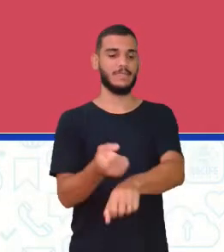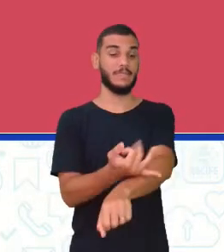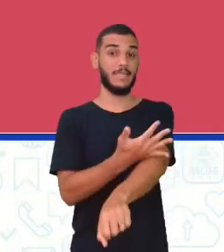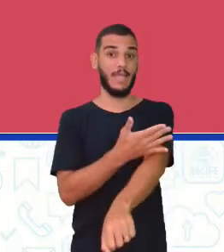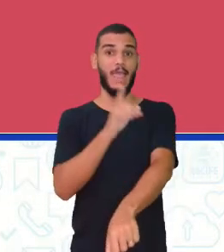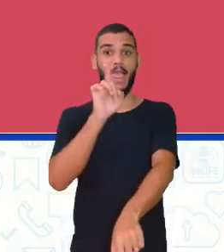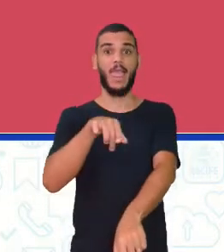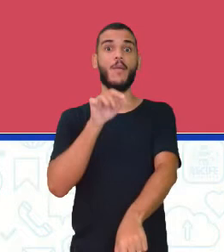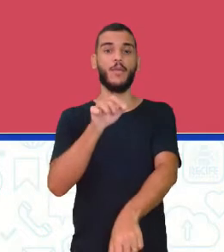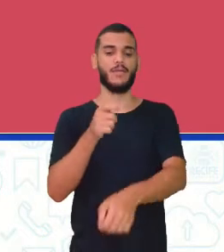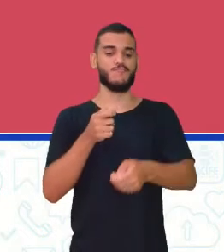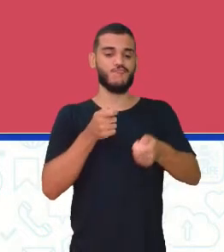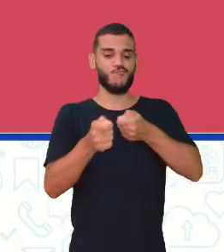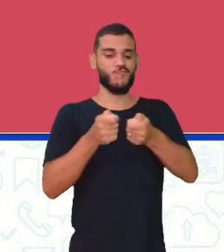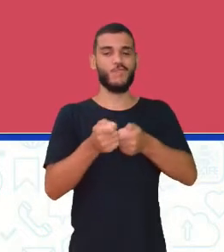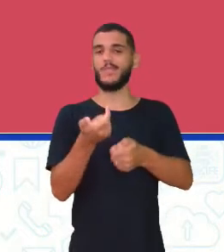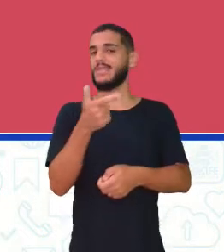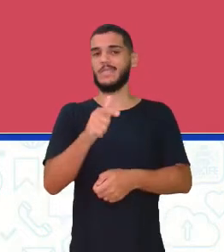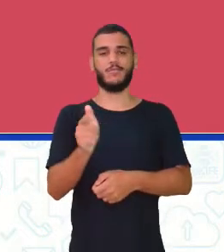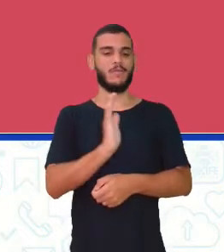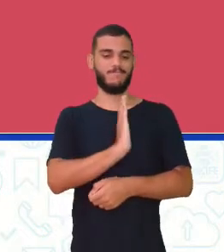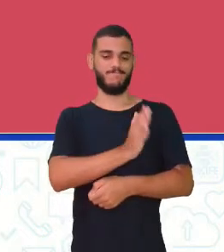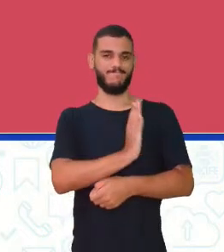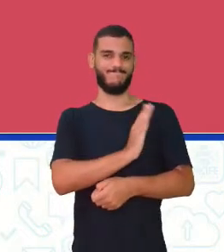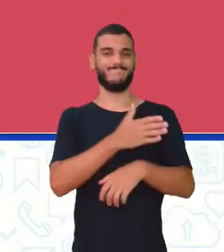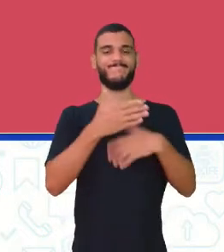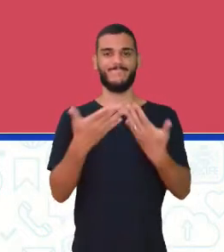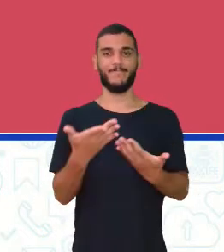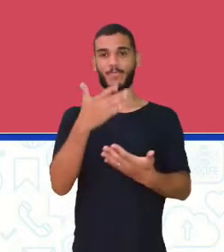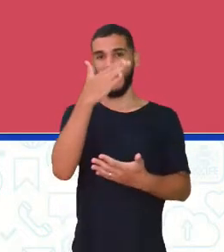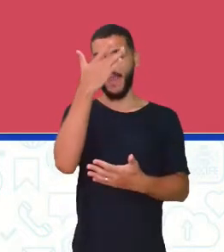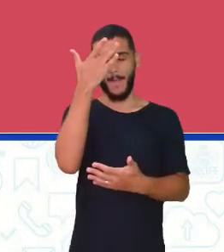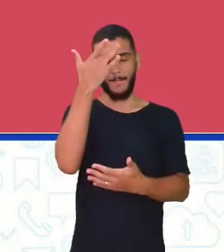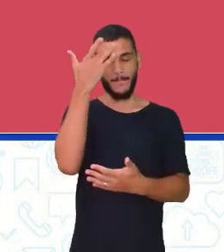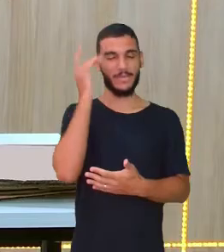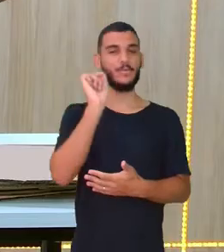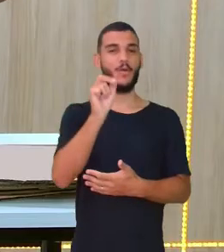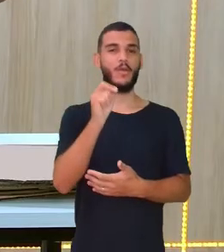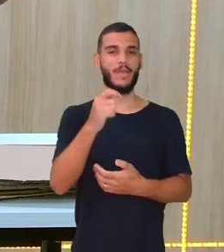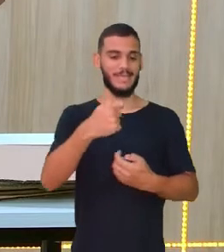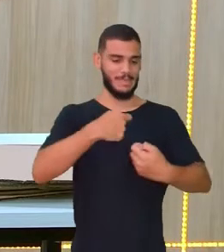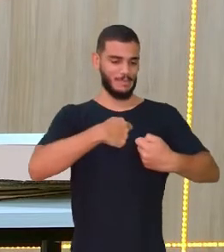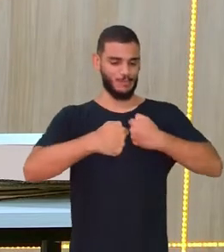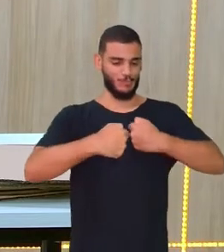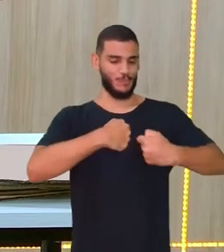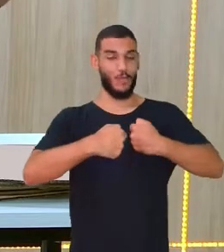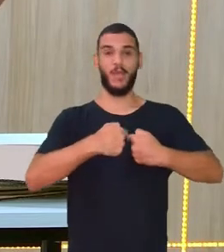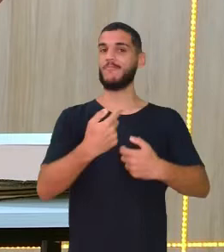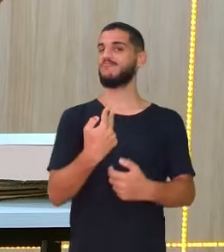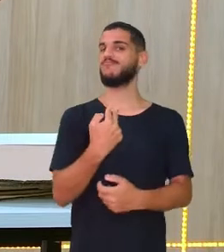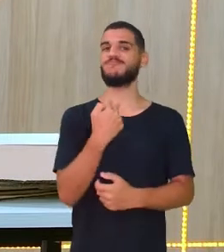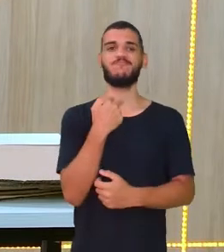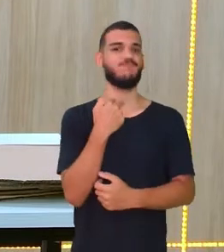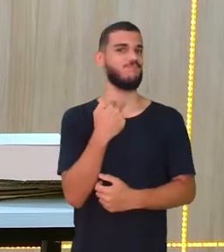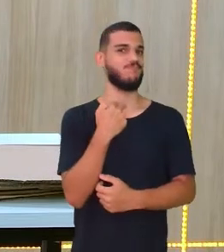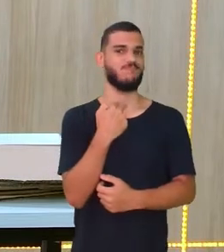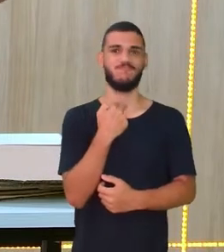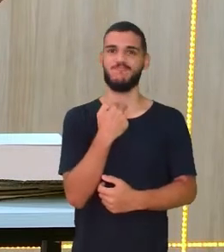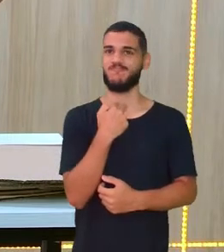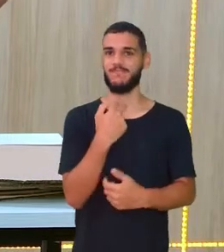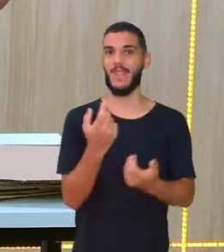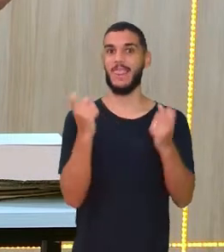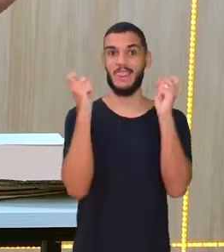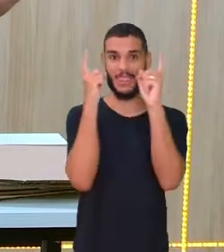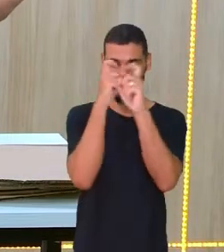continua sendo involuntário. Não tem como você tentar, diante de uma situação como essa, querer mexer, querer dizer que o